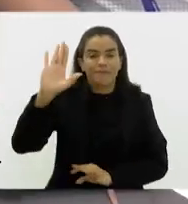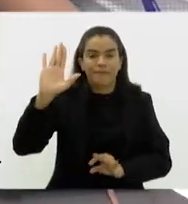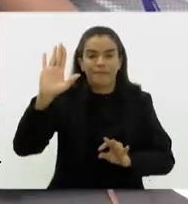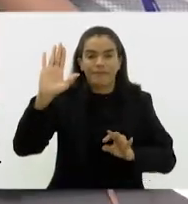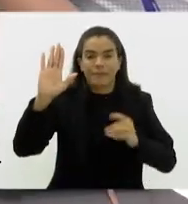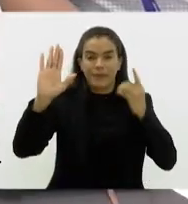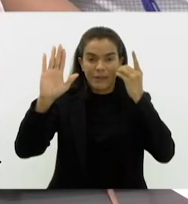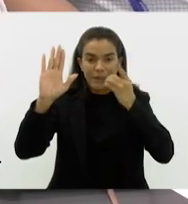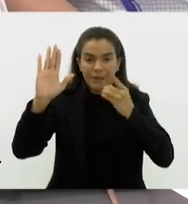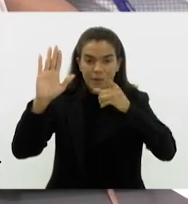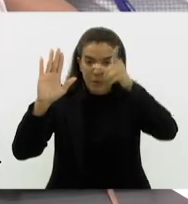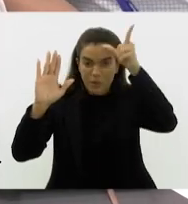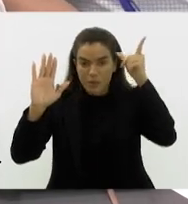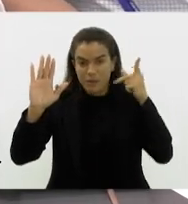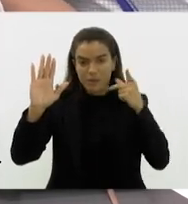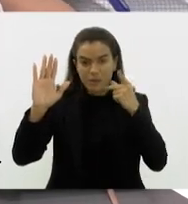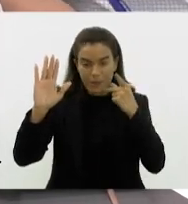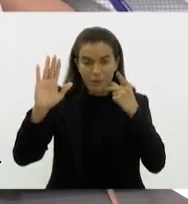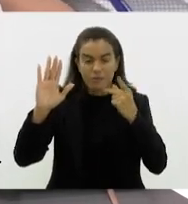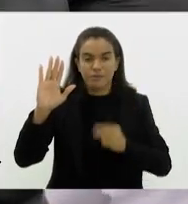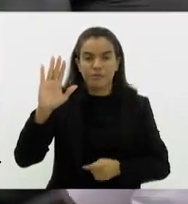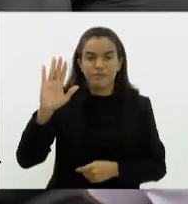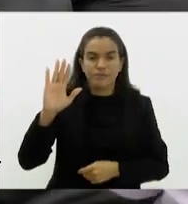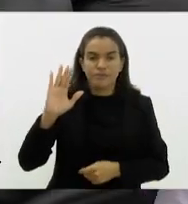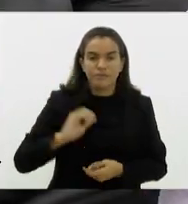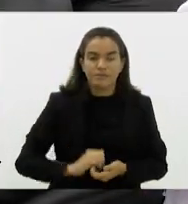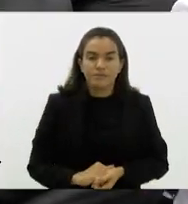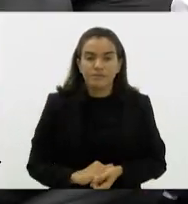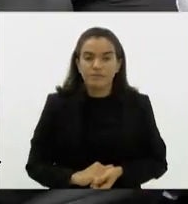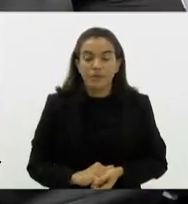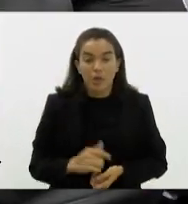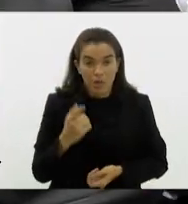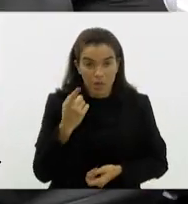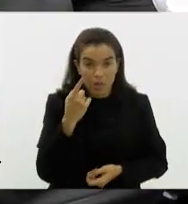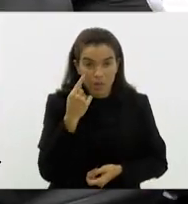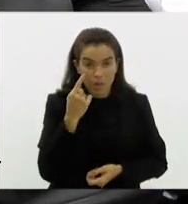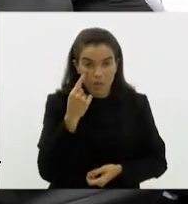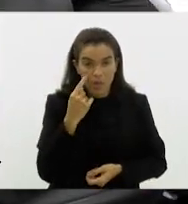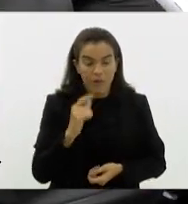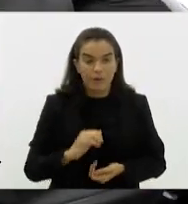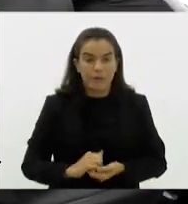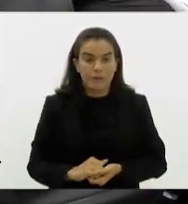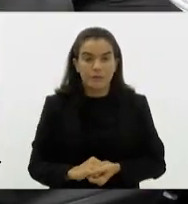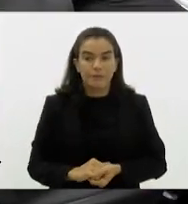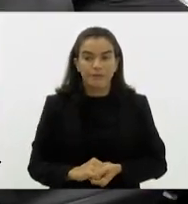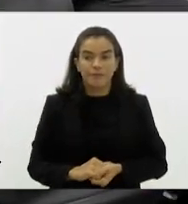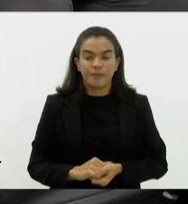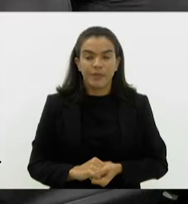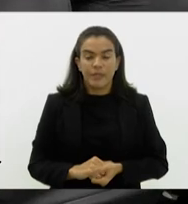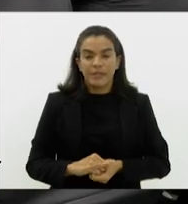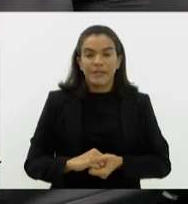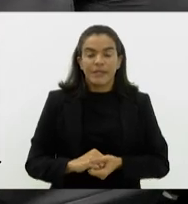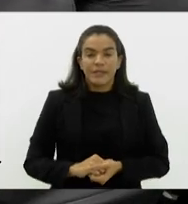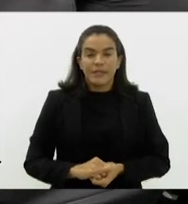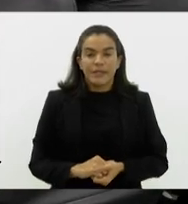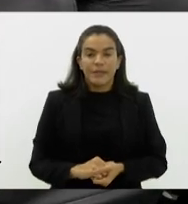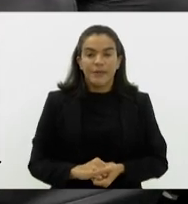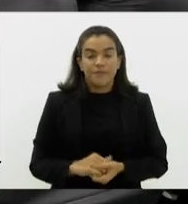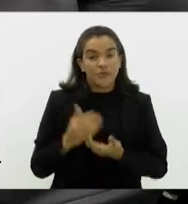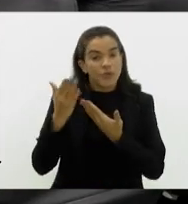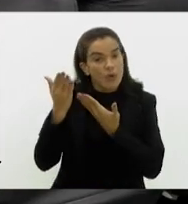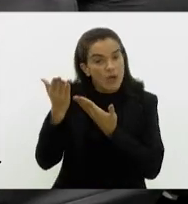isso. Perfeito. Né, eu me inscrevi. Deputado Luiz Paulo. Olha só. Quando